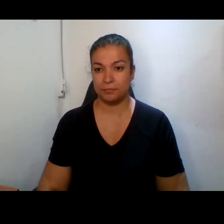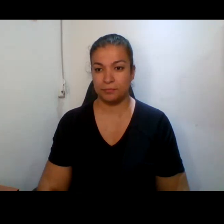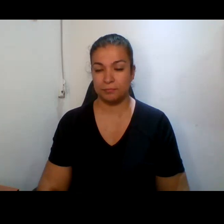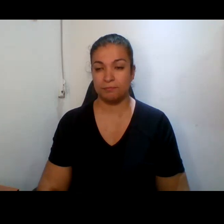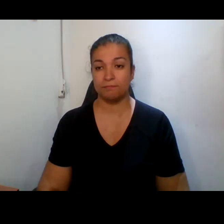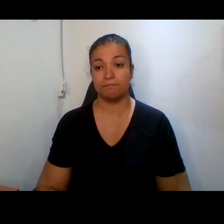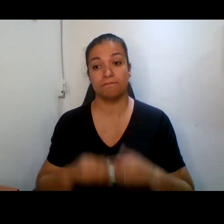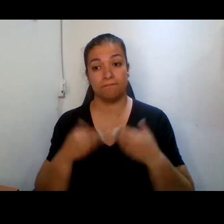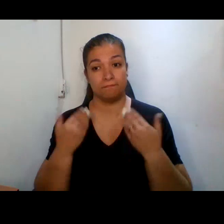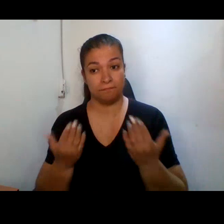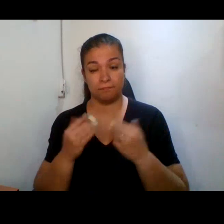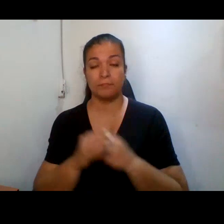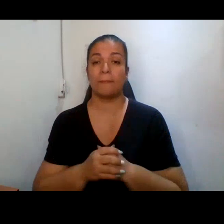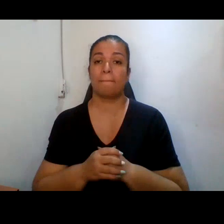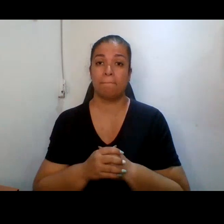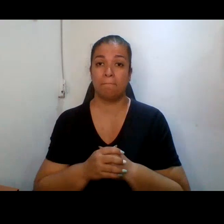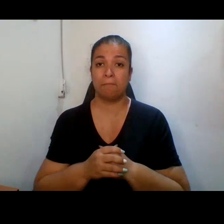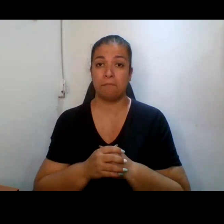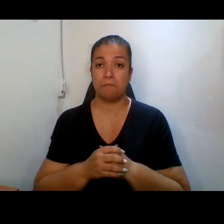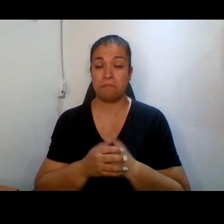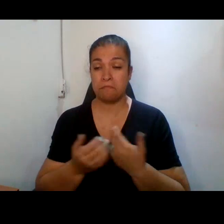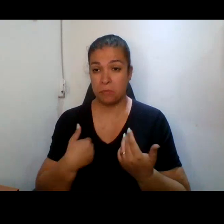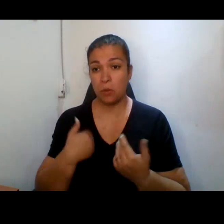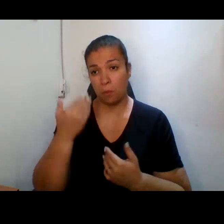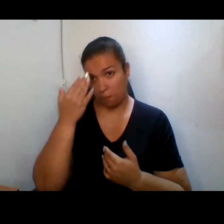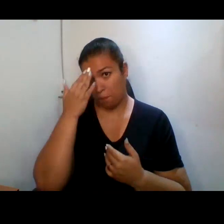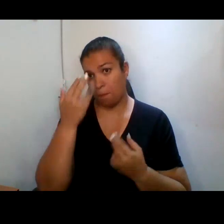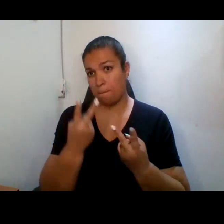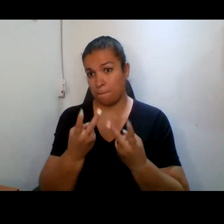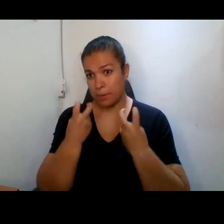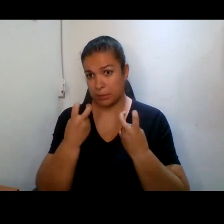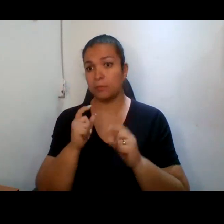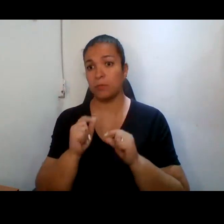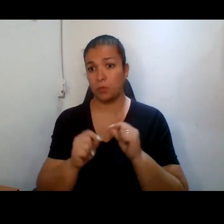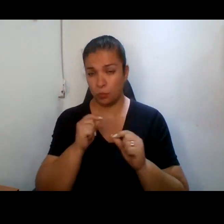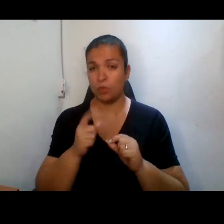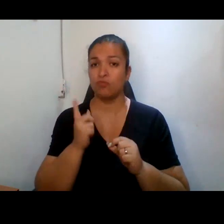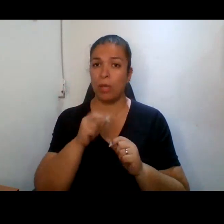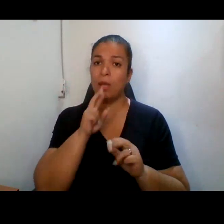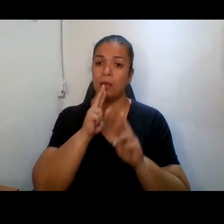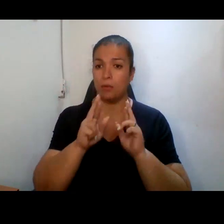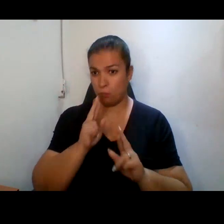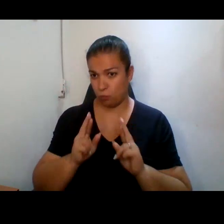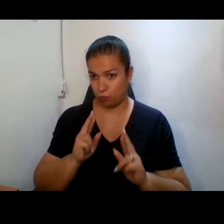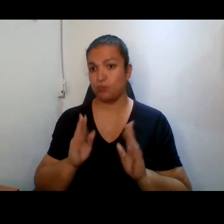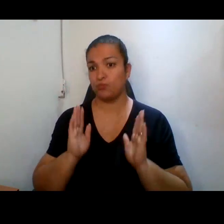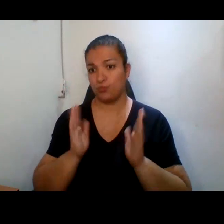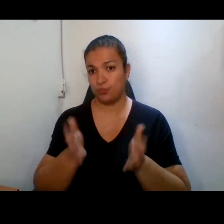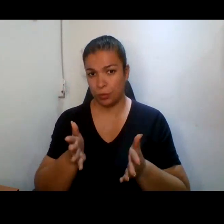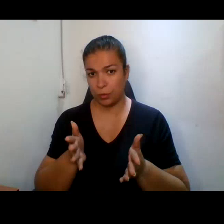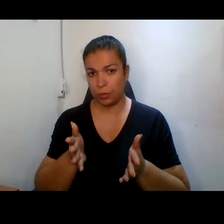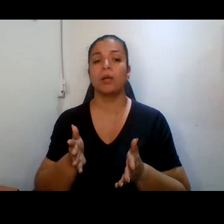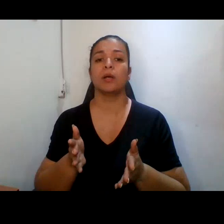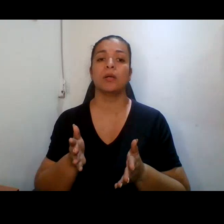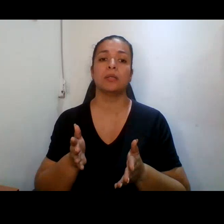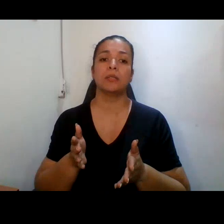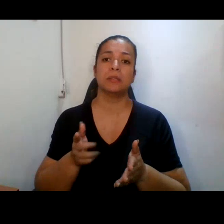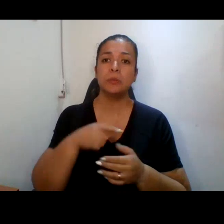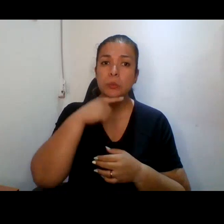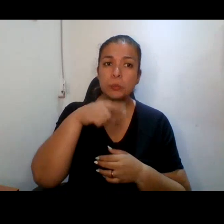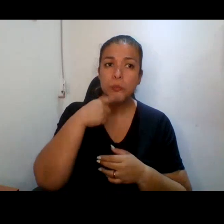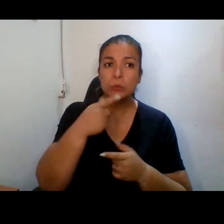Bom, estou entendendo, então, que as questões foram já